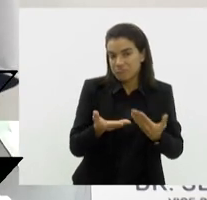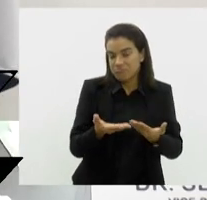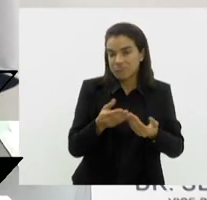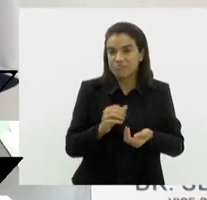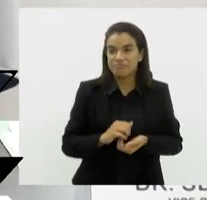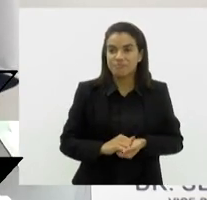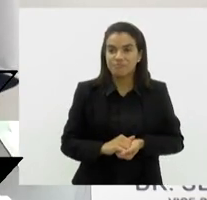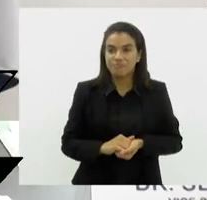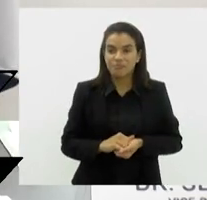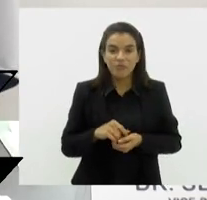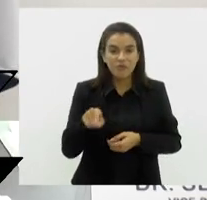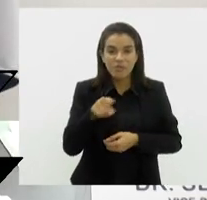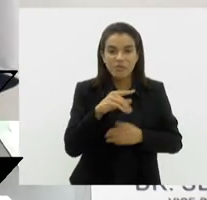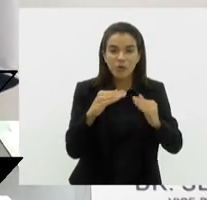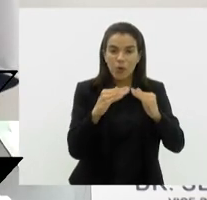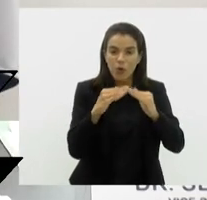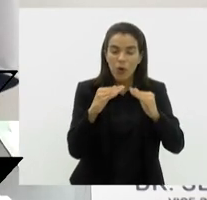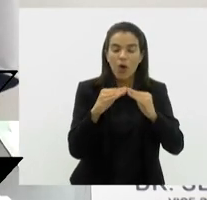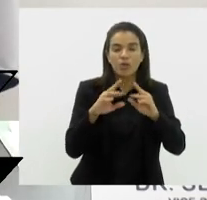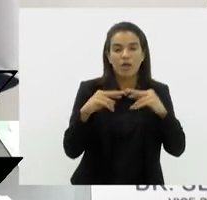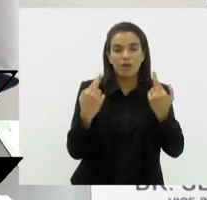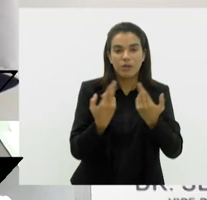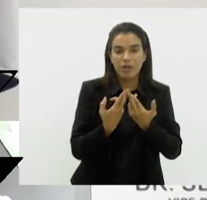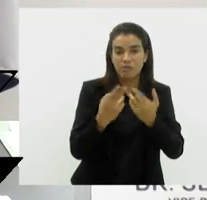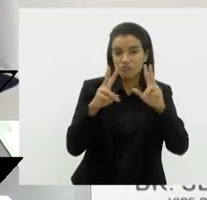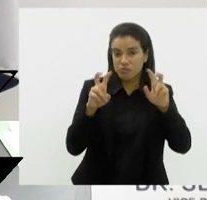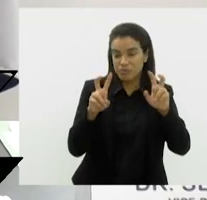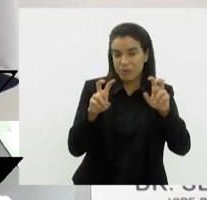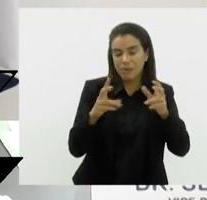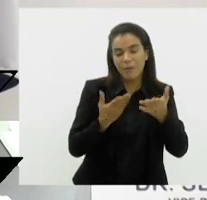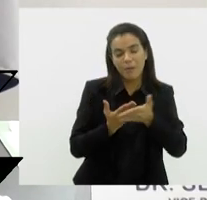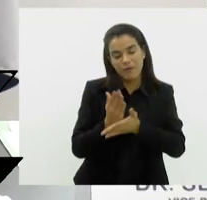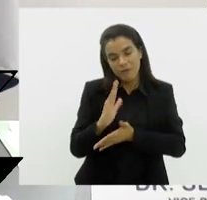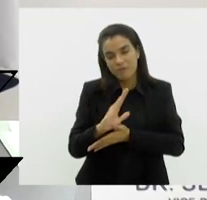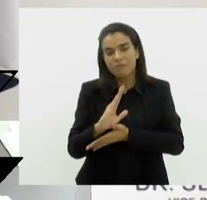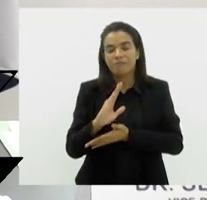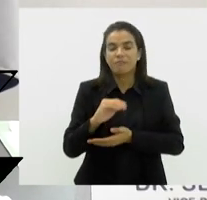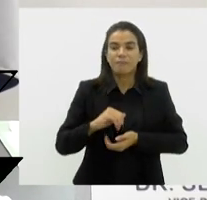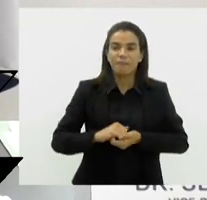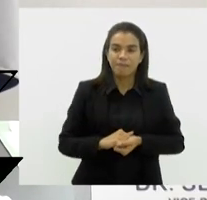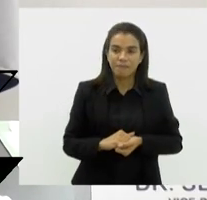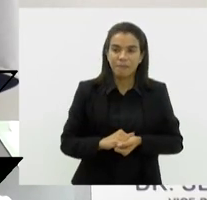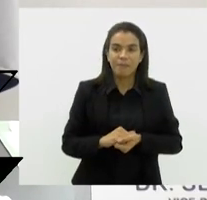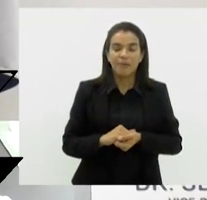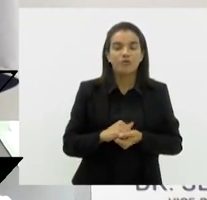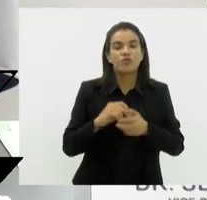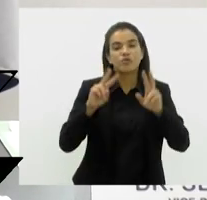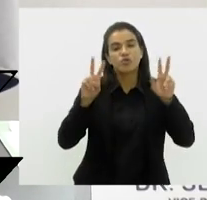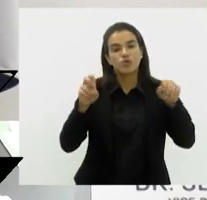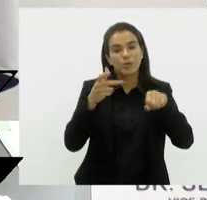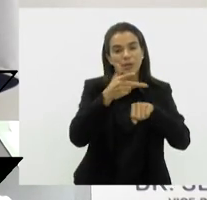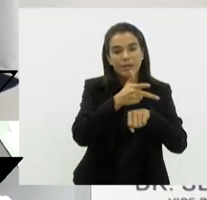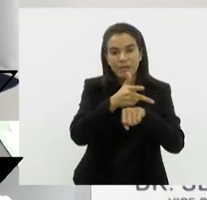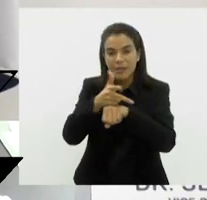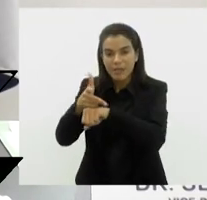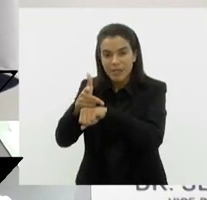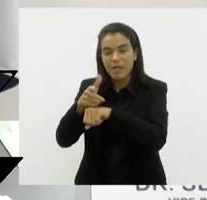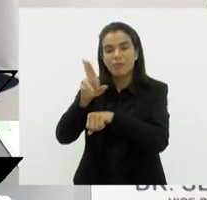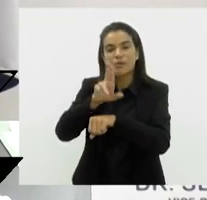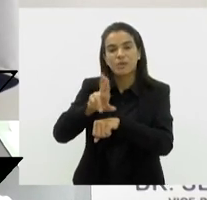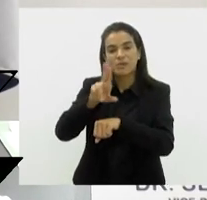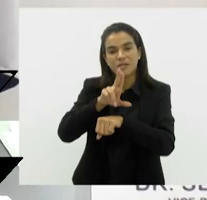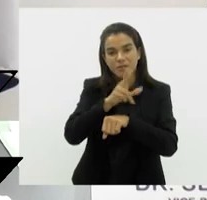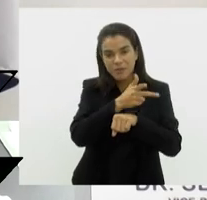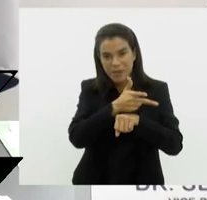tema. Aqueles que aprovam a reunião sobre o tema, permaneçam como estão, aprovada a realização do tema sobre câmeras e utilização dessas câmeras